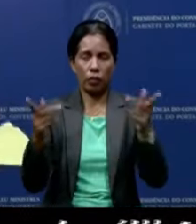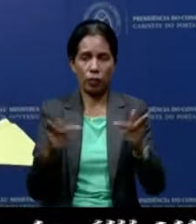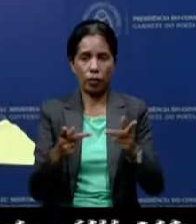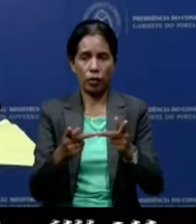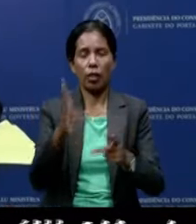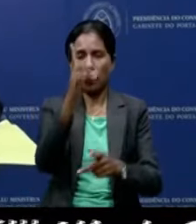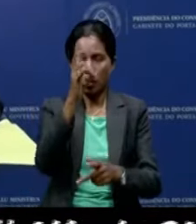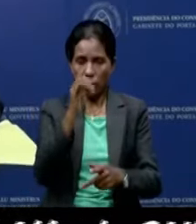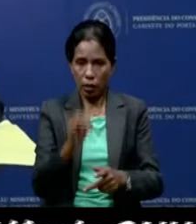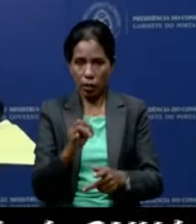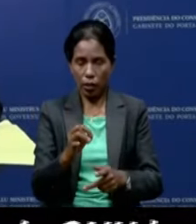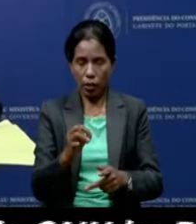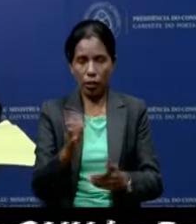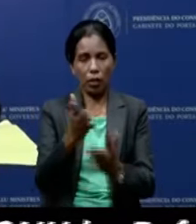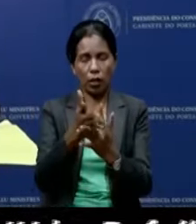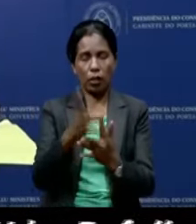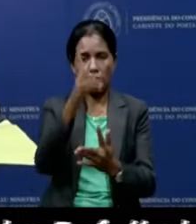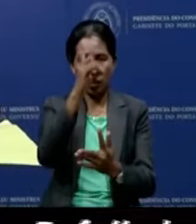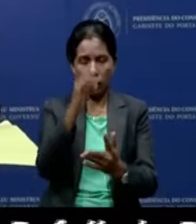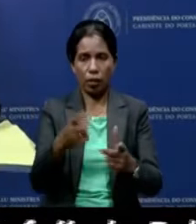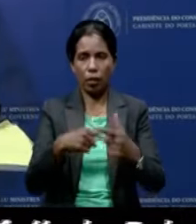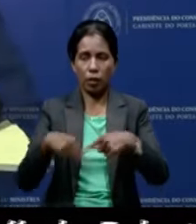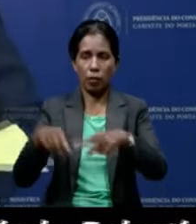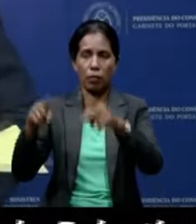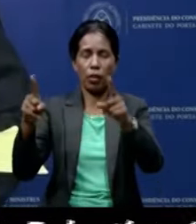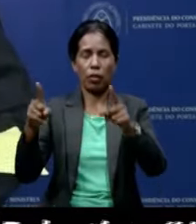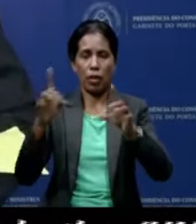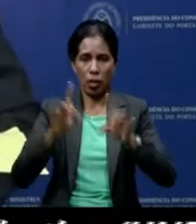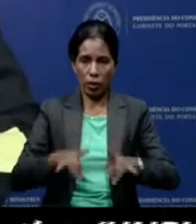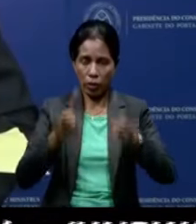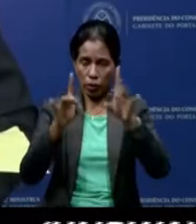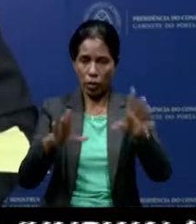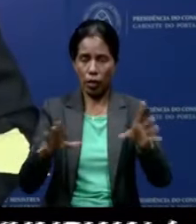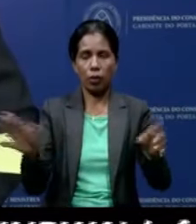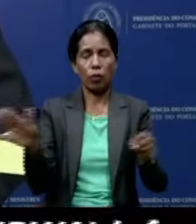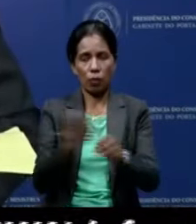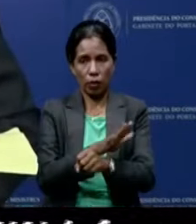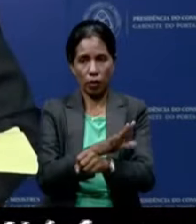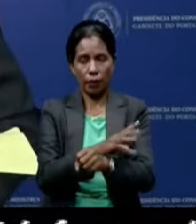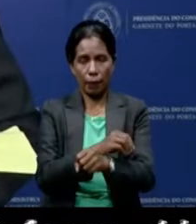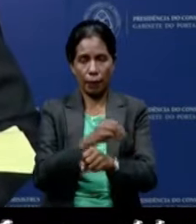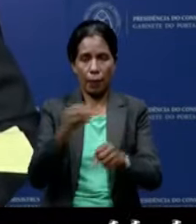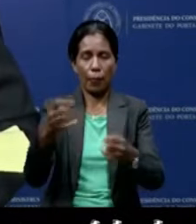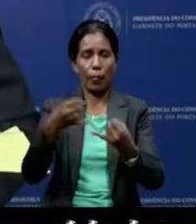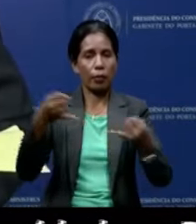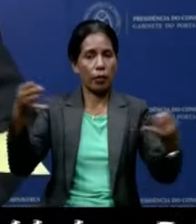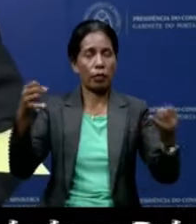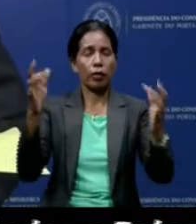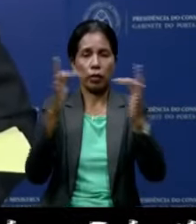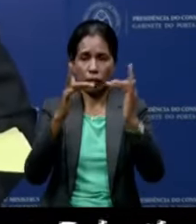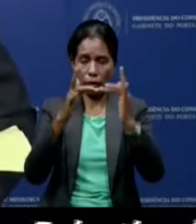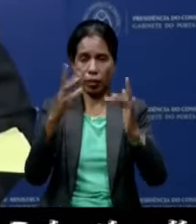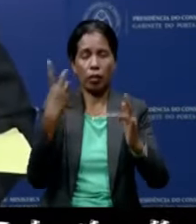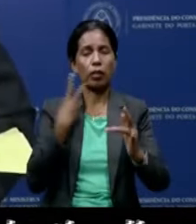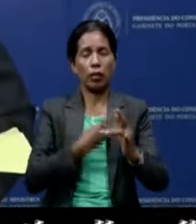iha Dili ou ba iha Darwin. Para to completa instalação kabel submarino nia ita mos